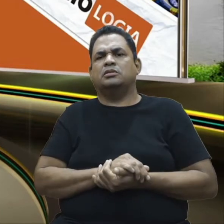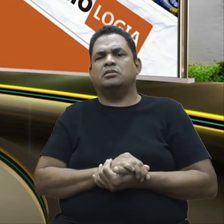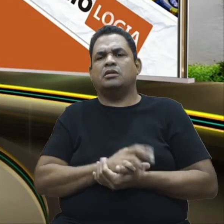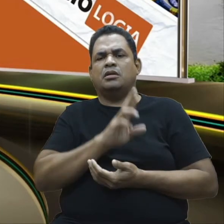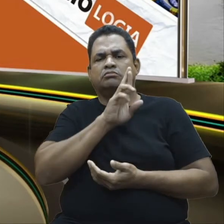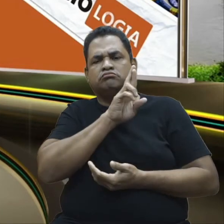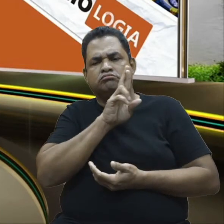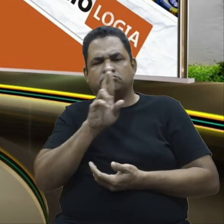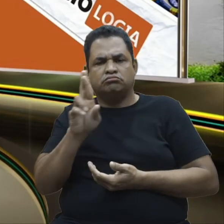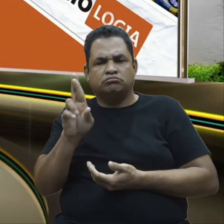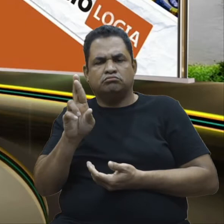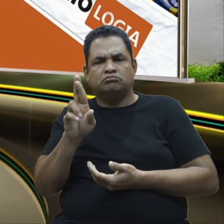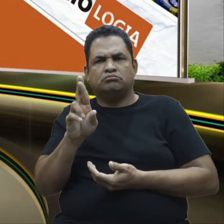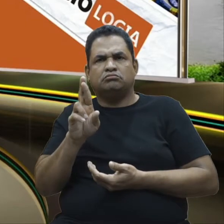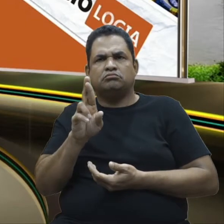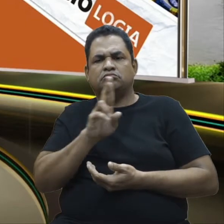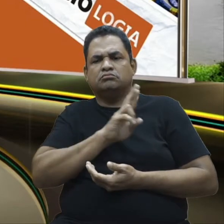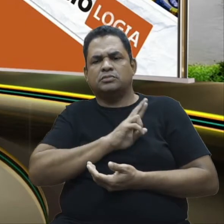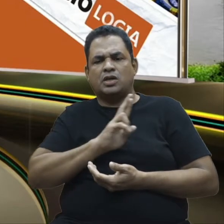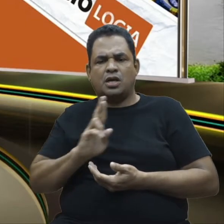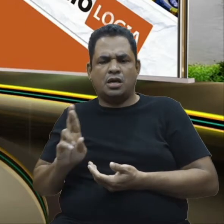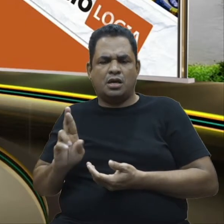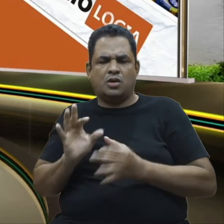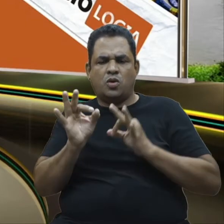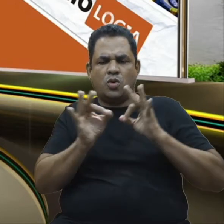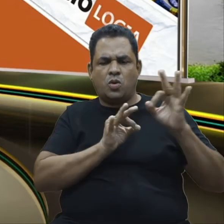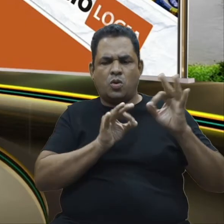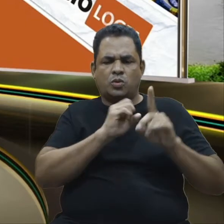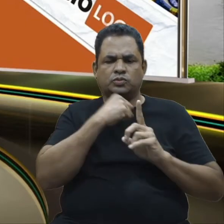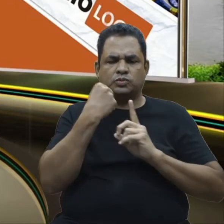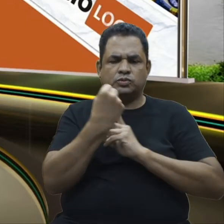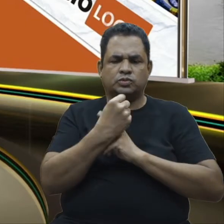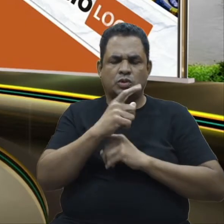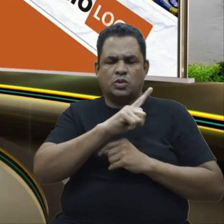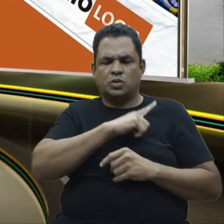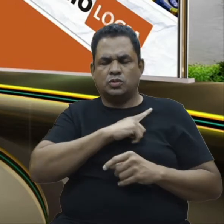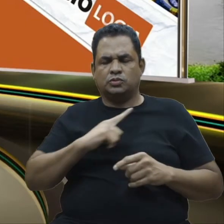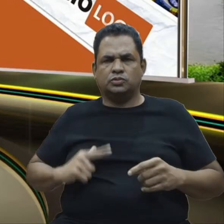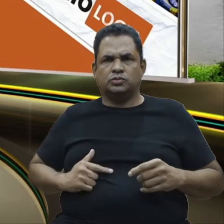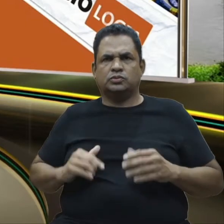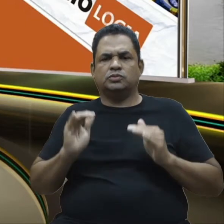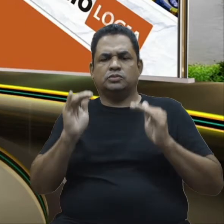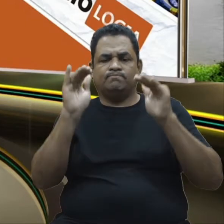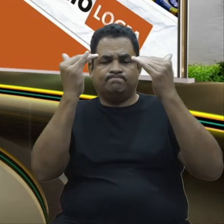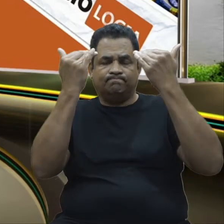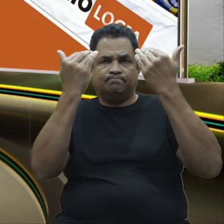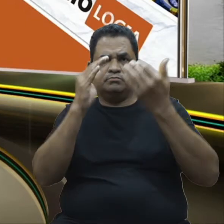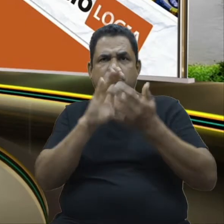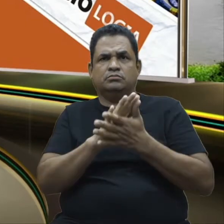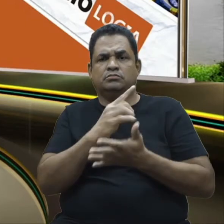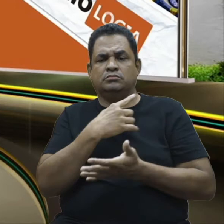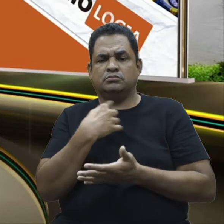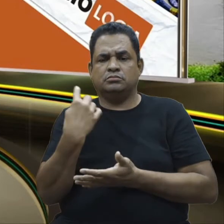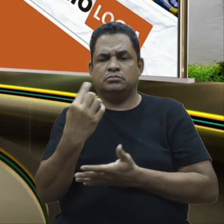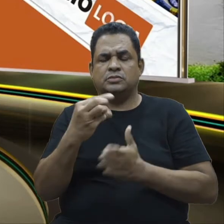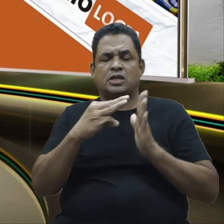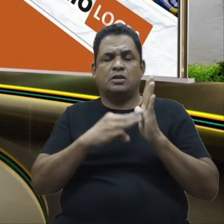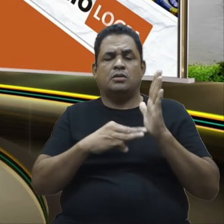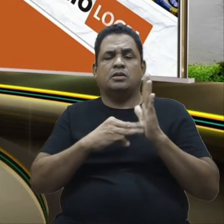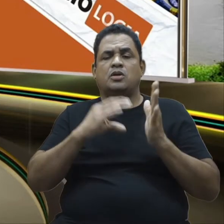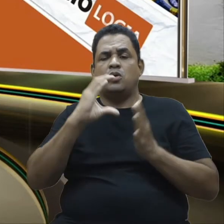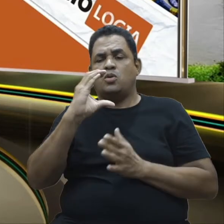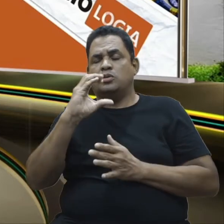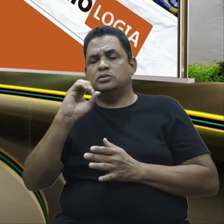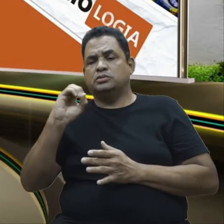religião, né, organização social, governo. Então, prestem atenção que a gente está falando dos modelos ocidentais para vocês